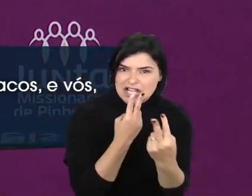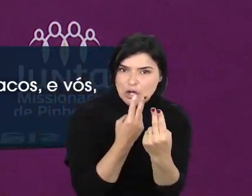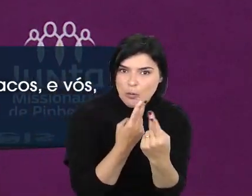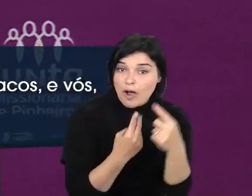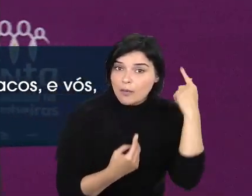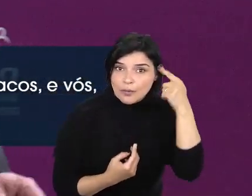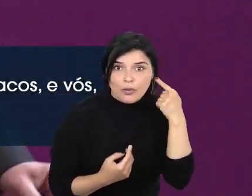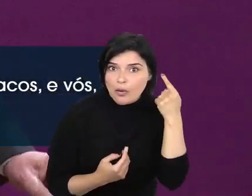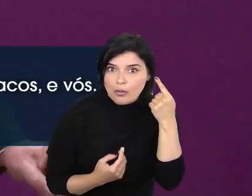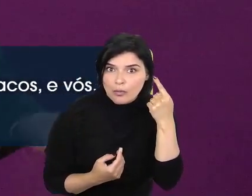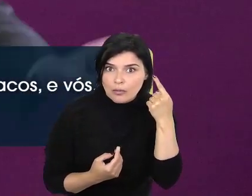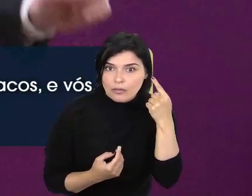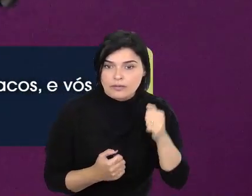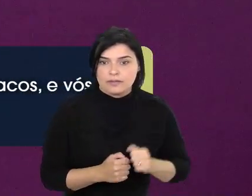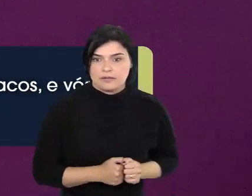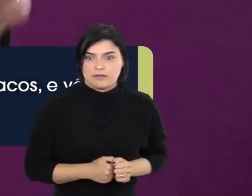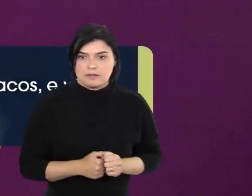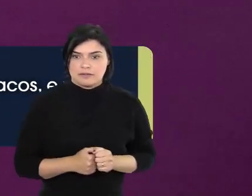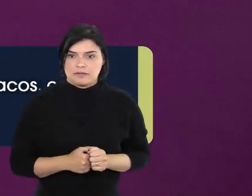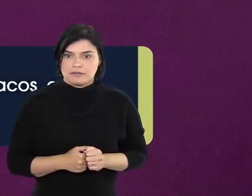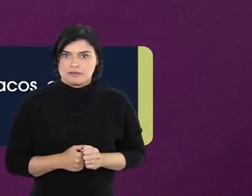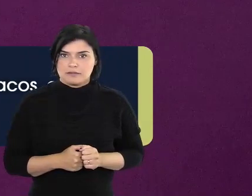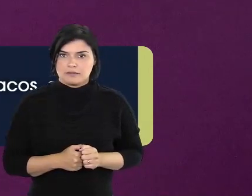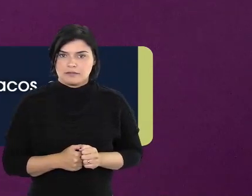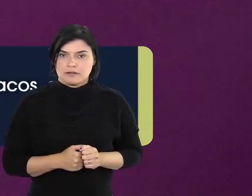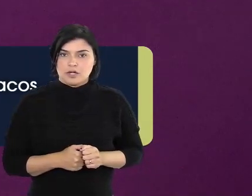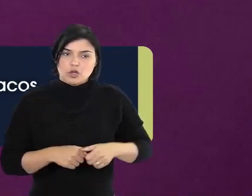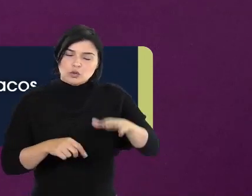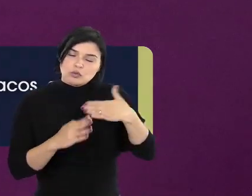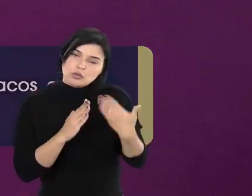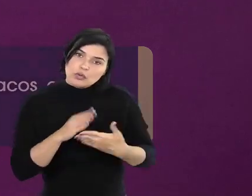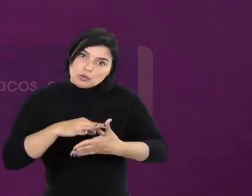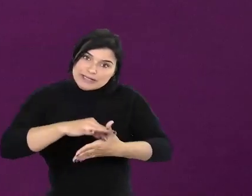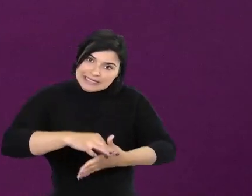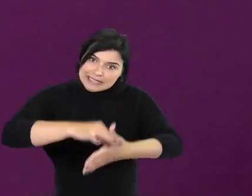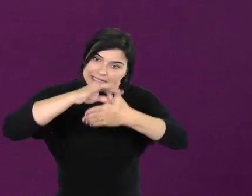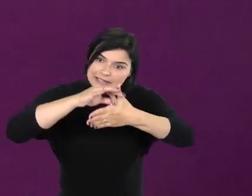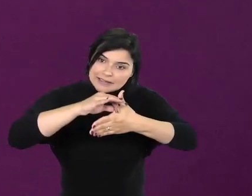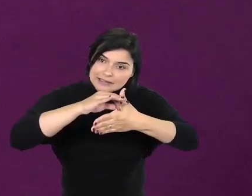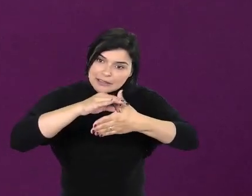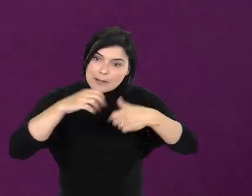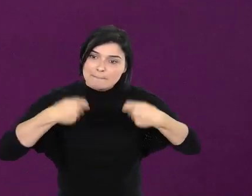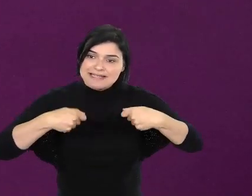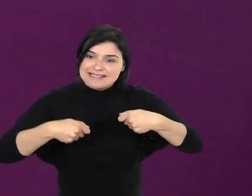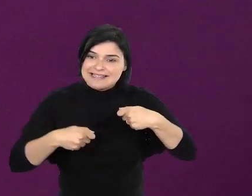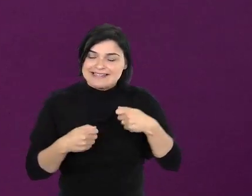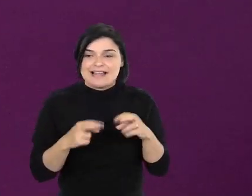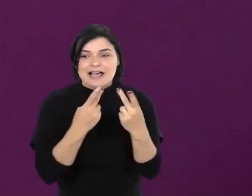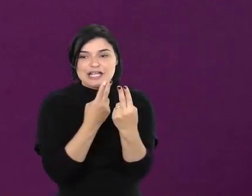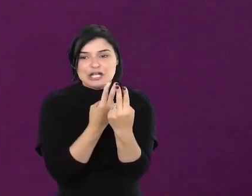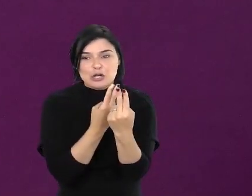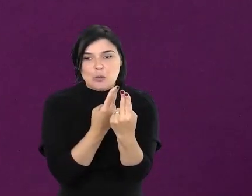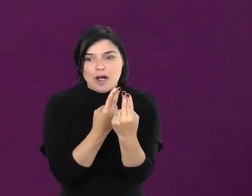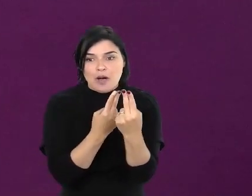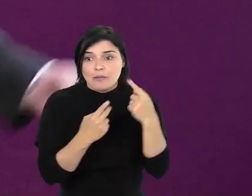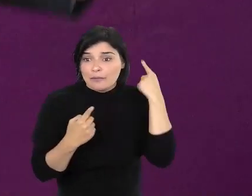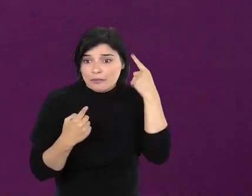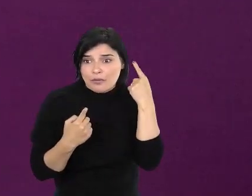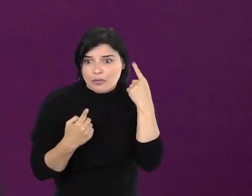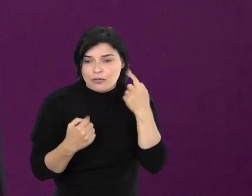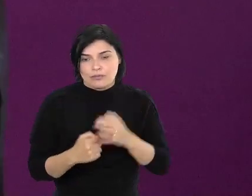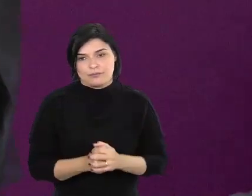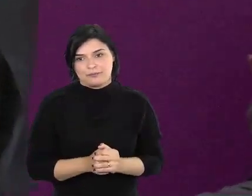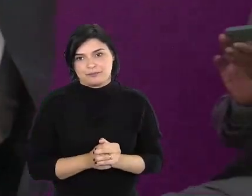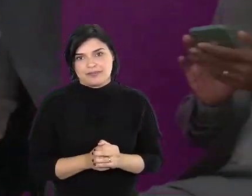todo pastor é doido é doido se não é deve ser tem